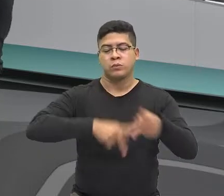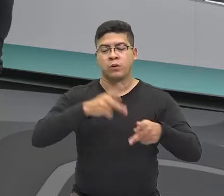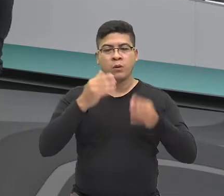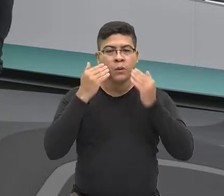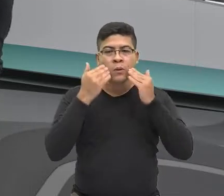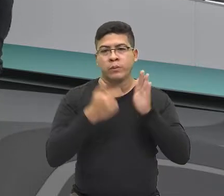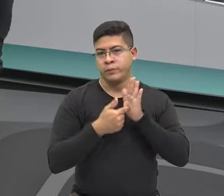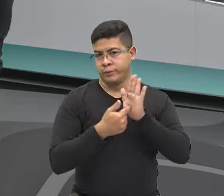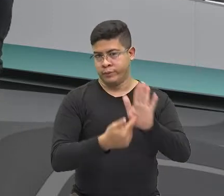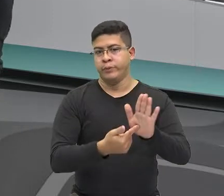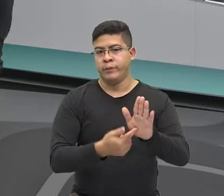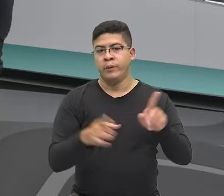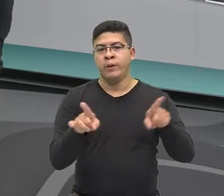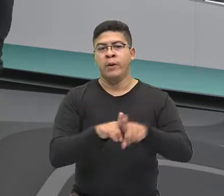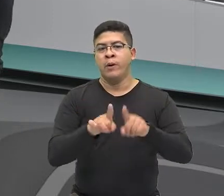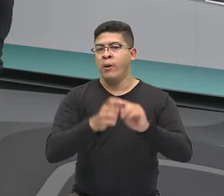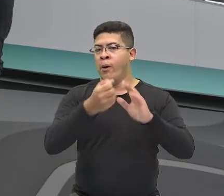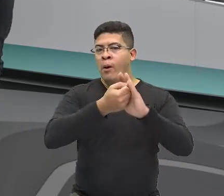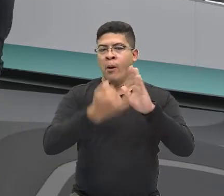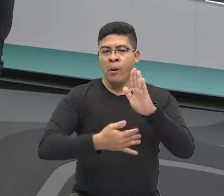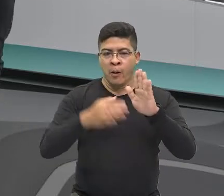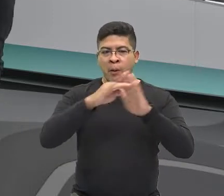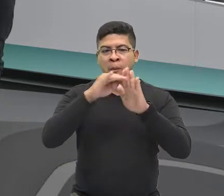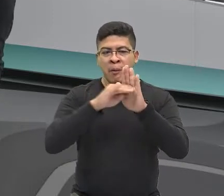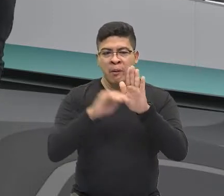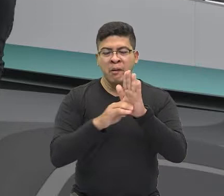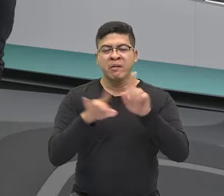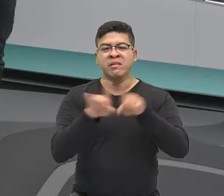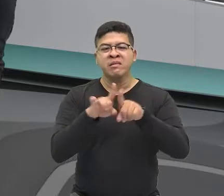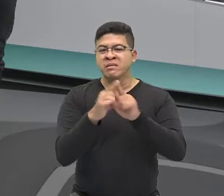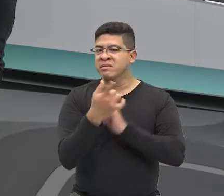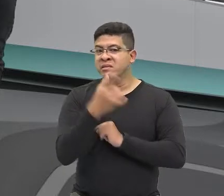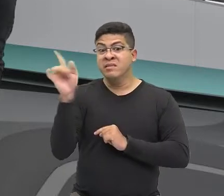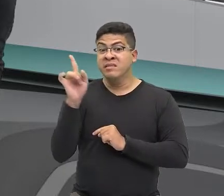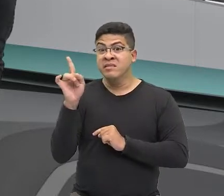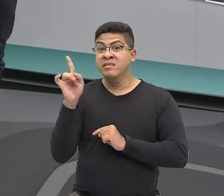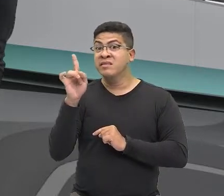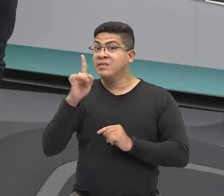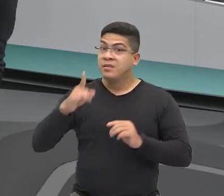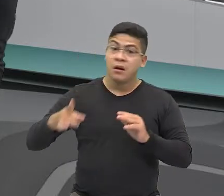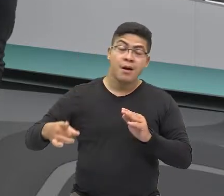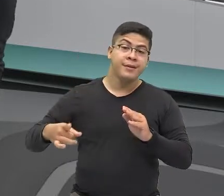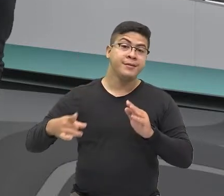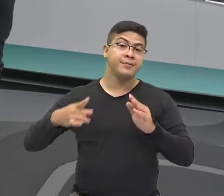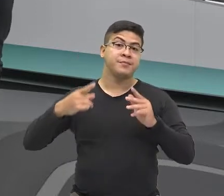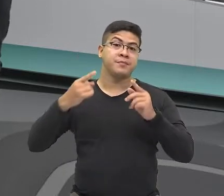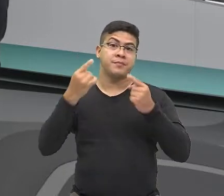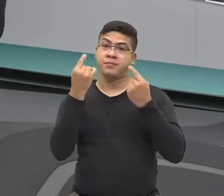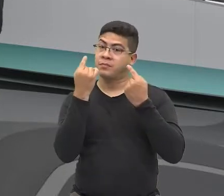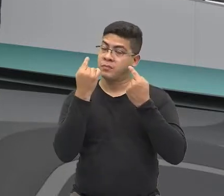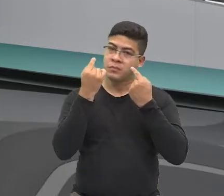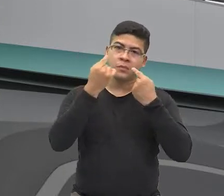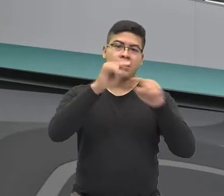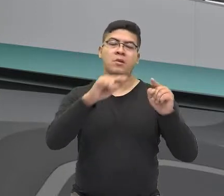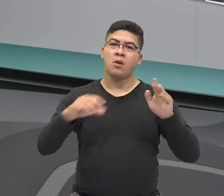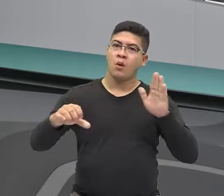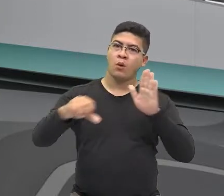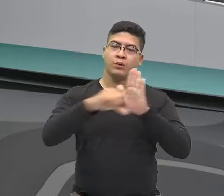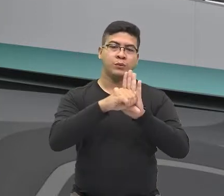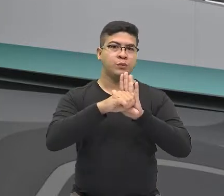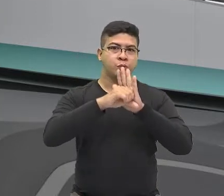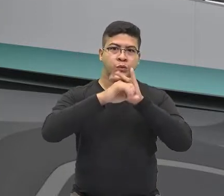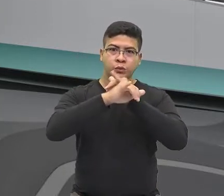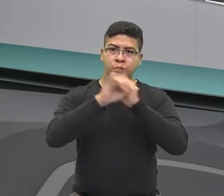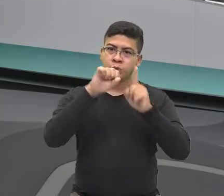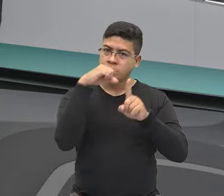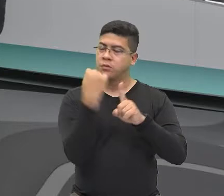ali na prosa. Que mais? Temos mais? Temos denúncia social também, falamos aqui a